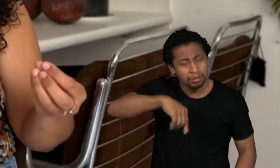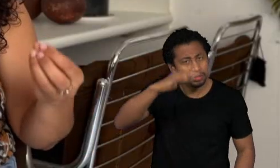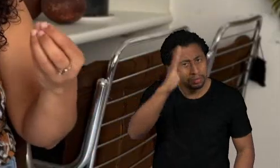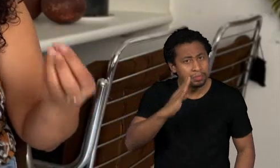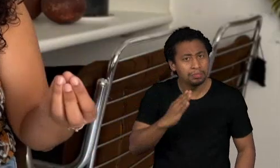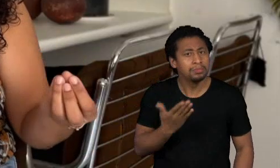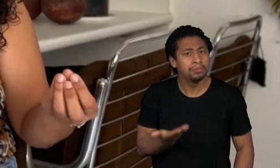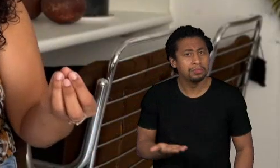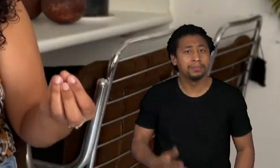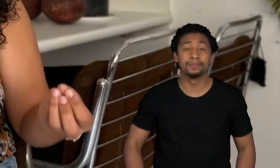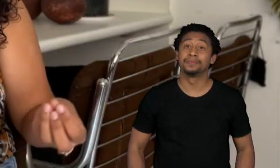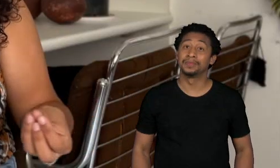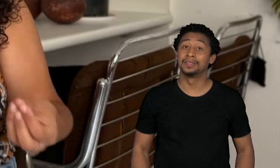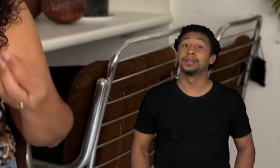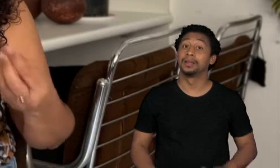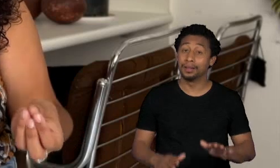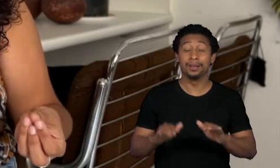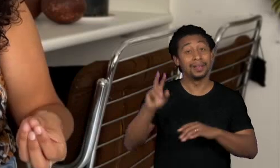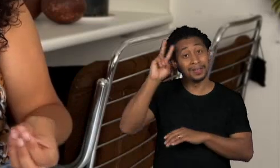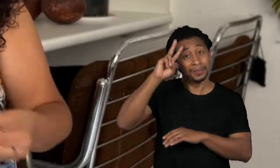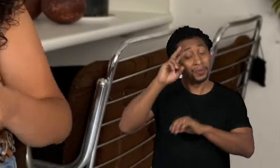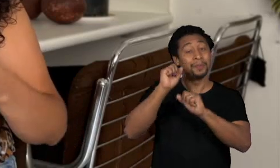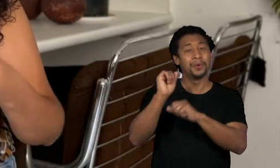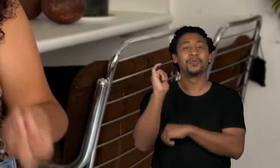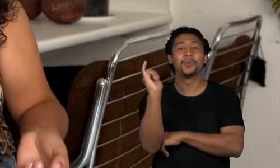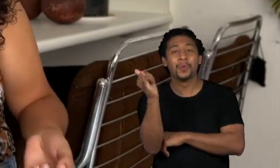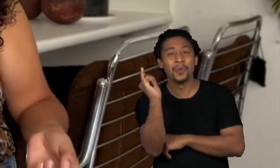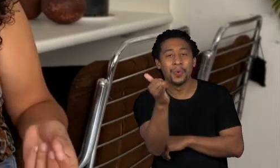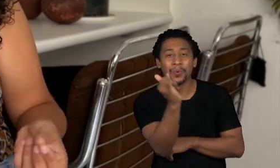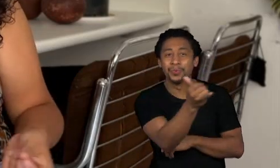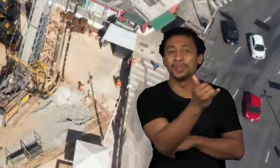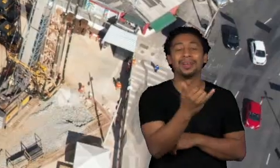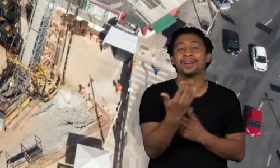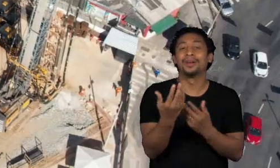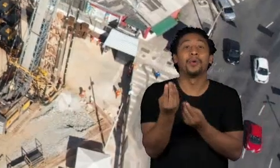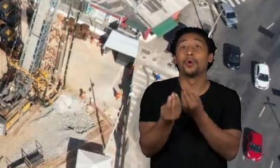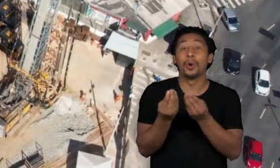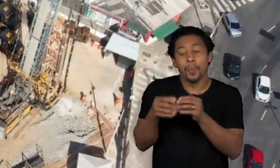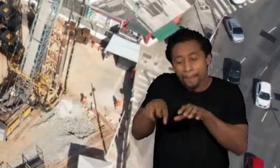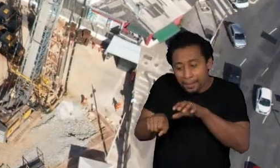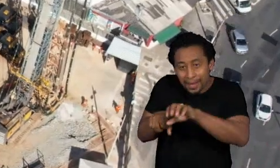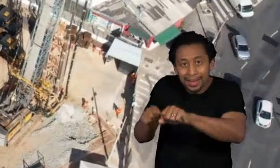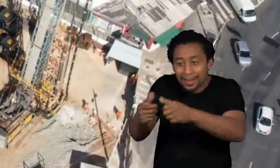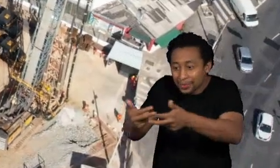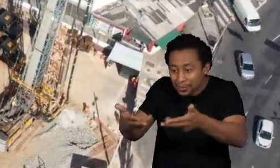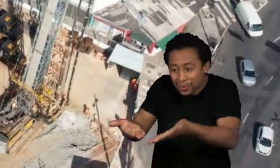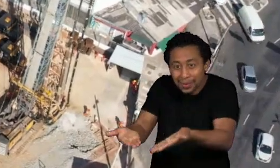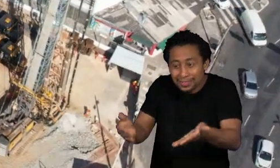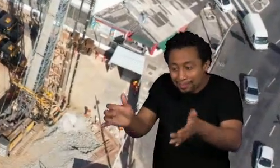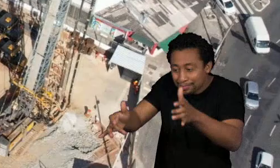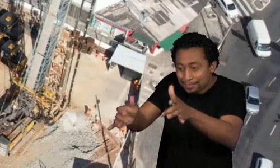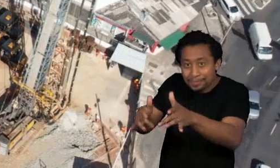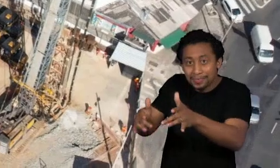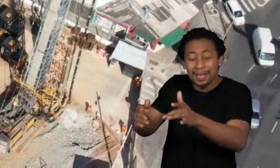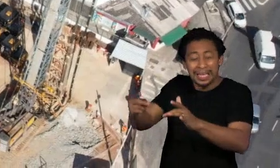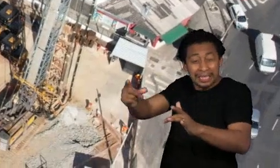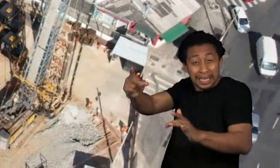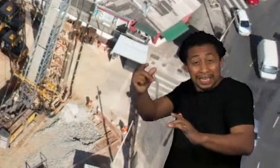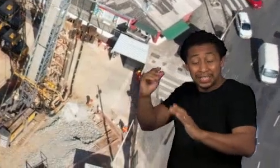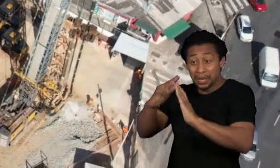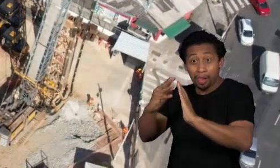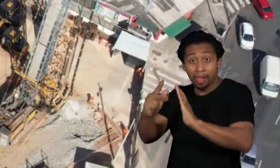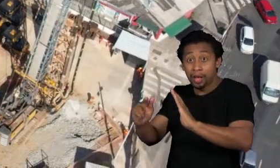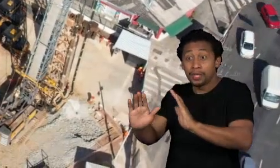história que pode ser contada com a ajuda desses vestígios, desses caquinhos de coisas que estavam até